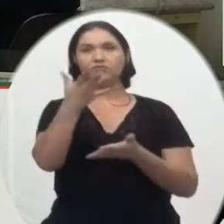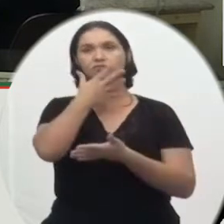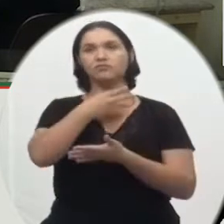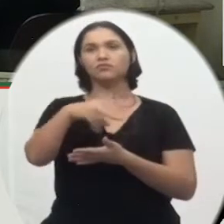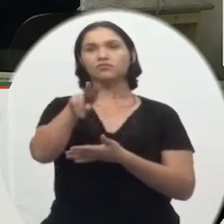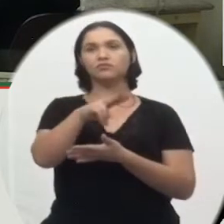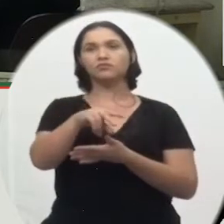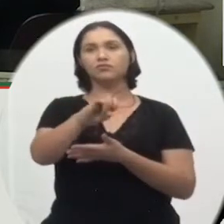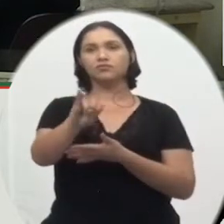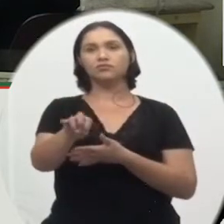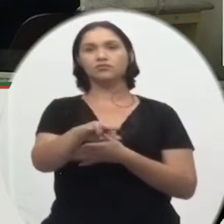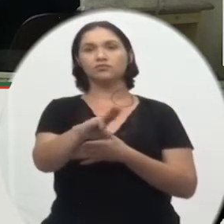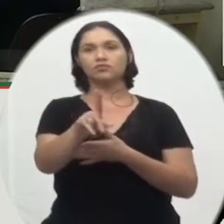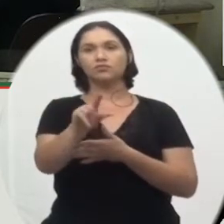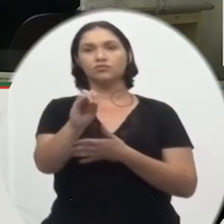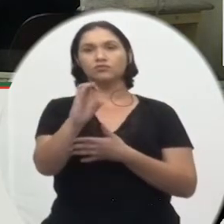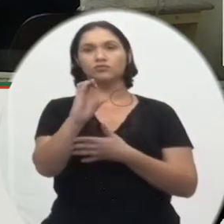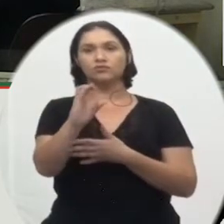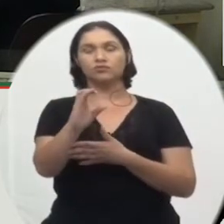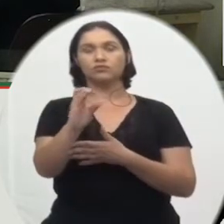Colombo.